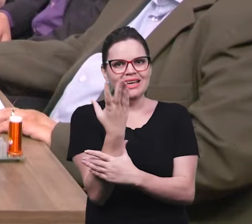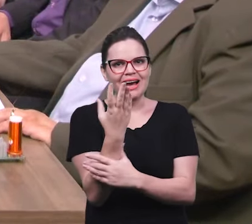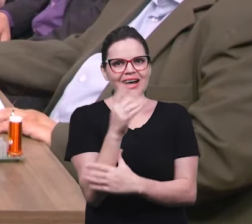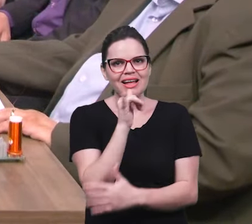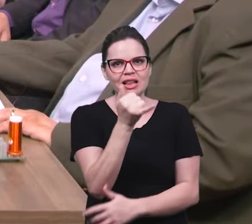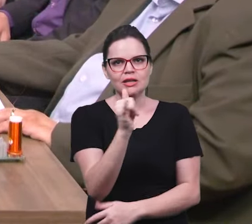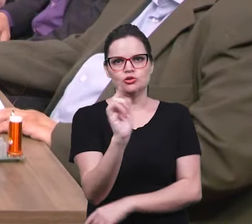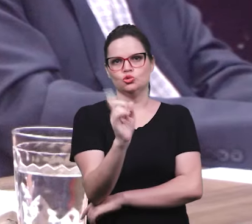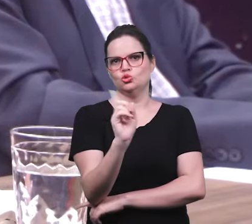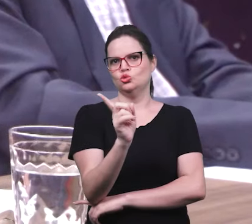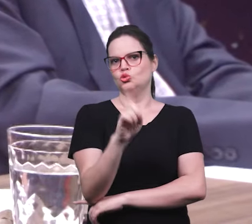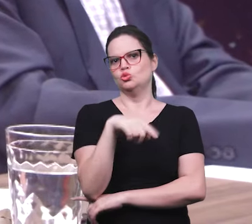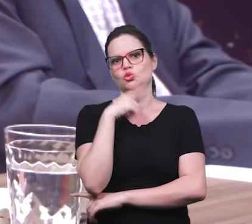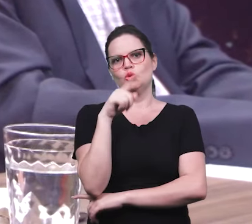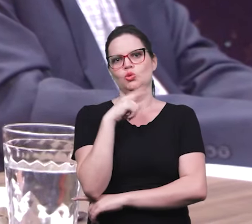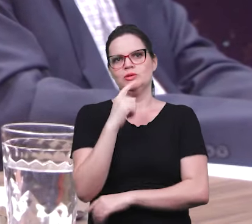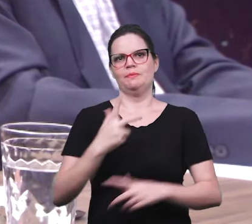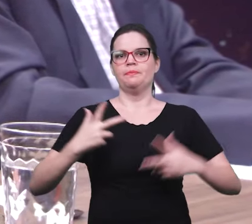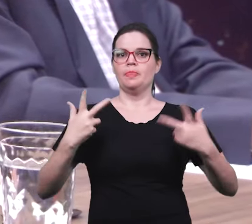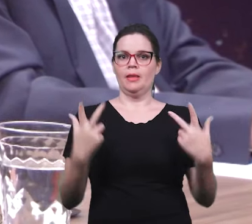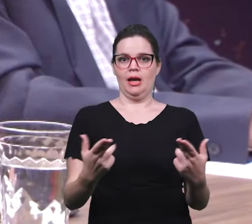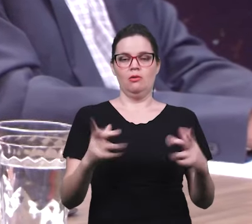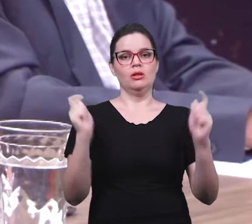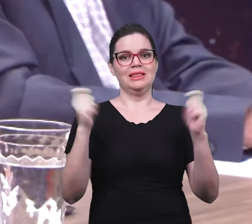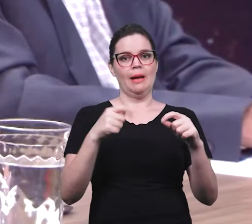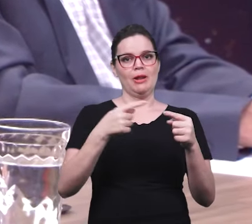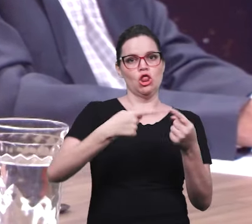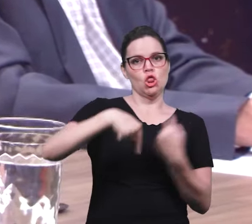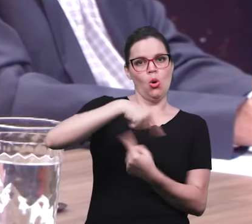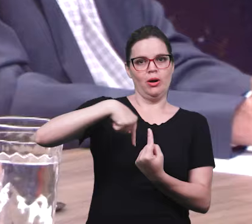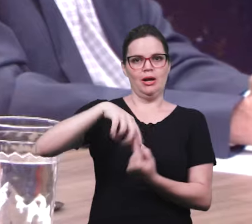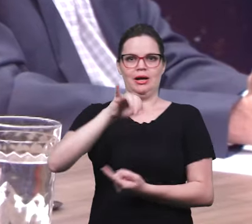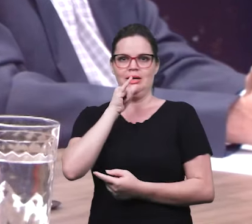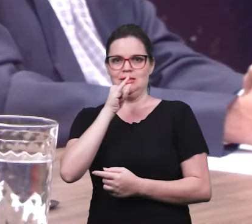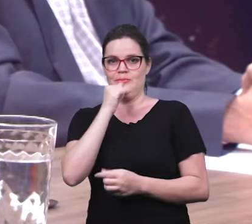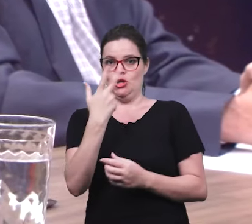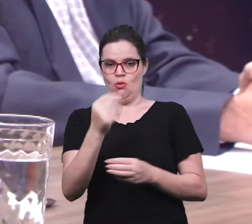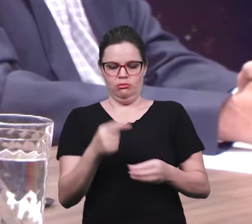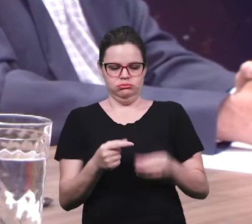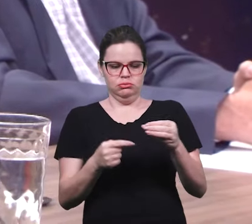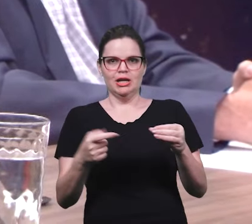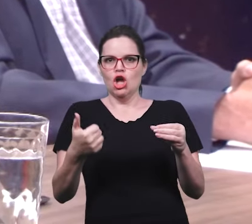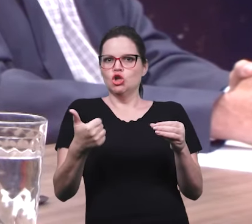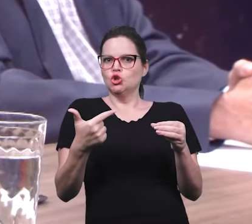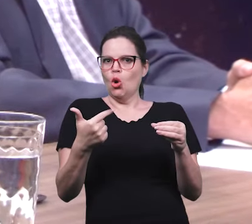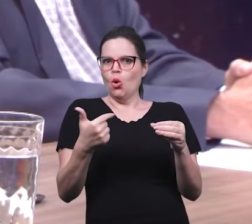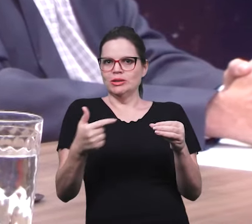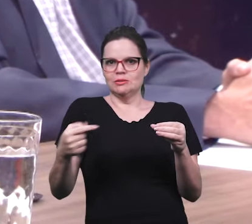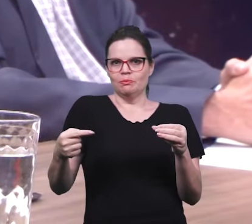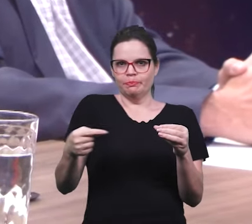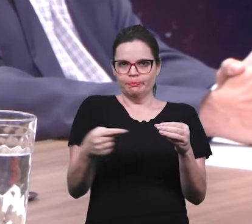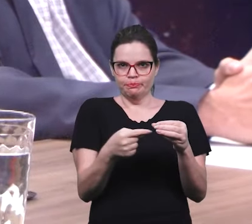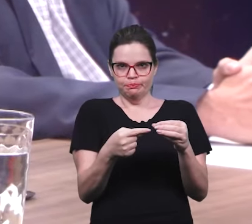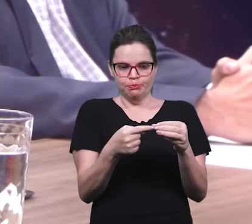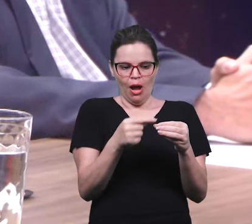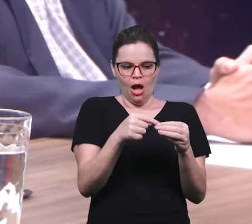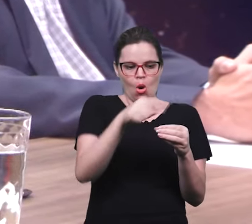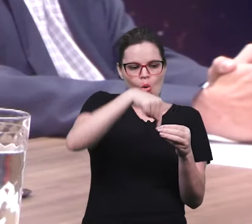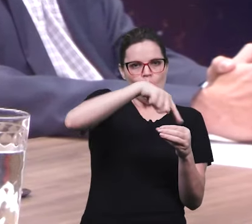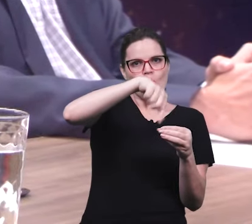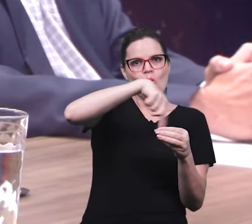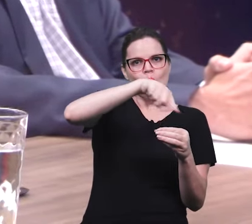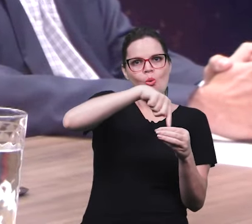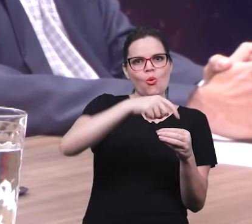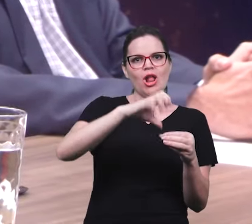Como demonstrou aqui o professor Tiago, a gente consegue converter uma forma de energia em outra forma de energia, né? O pastor Fausto aqui